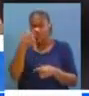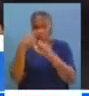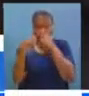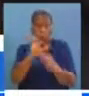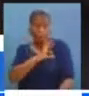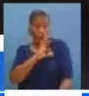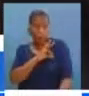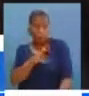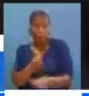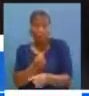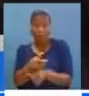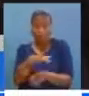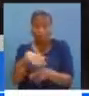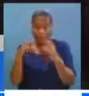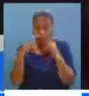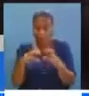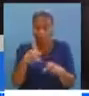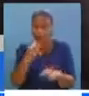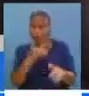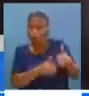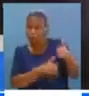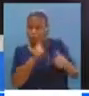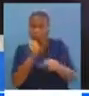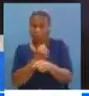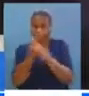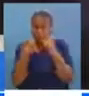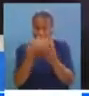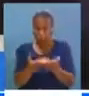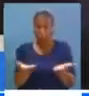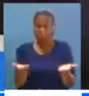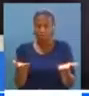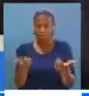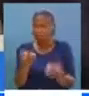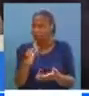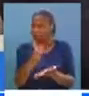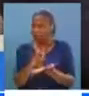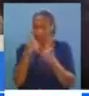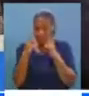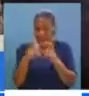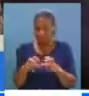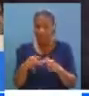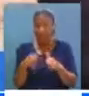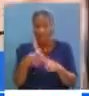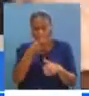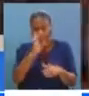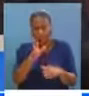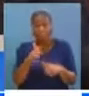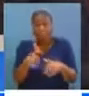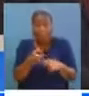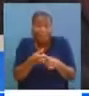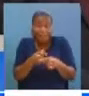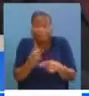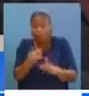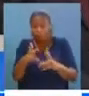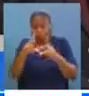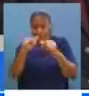docente que trabalha na área de investigação, possa concorrer a apresentar trabalhos não só de investigação aplicada, mas de interesse para o desenvolvimento de Cabo